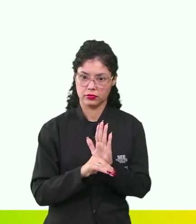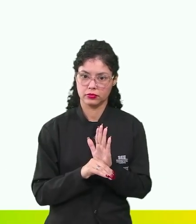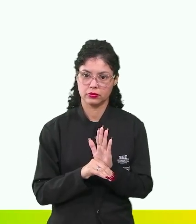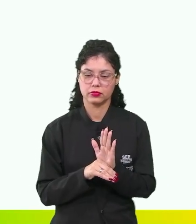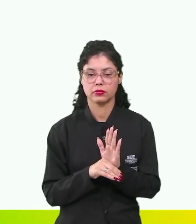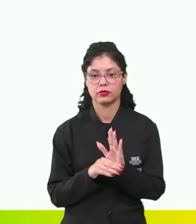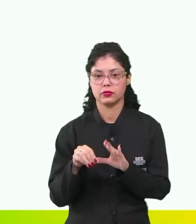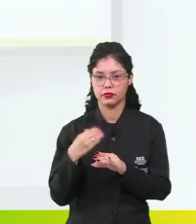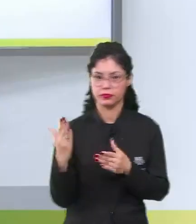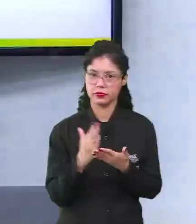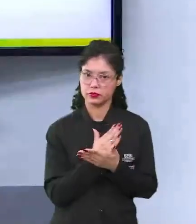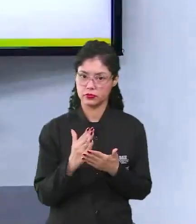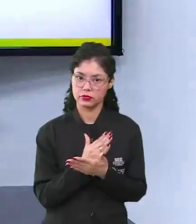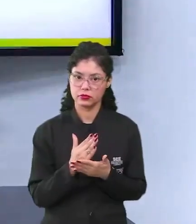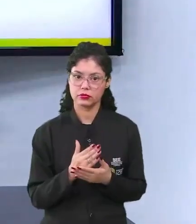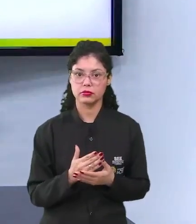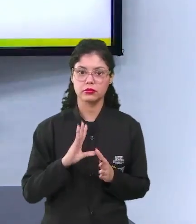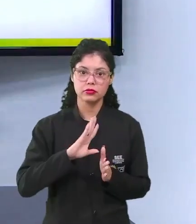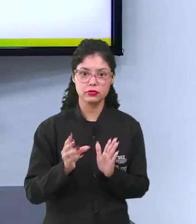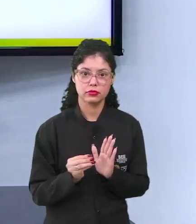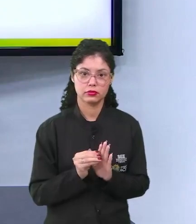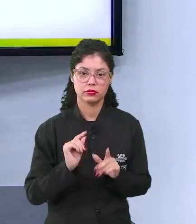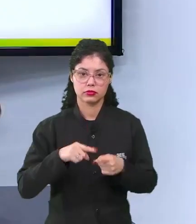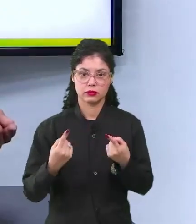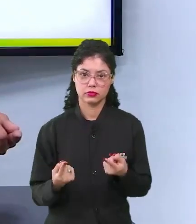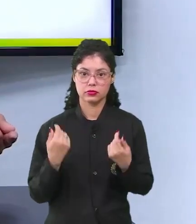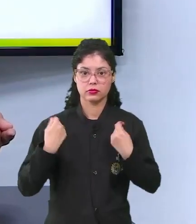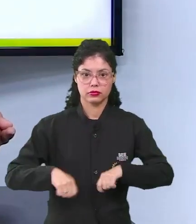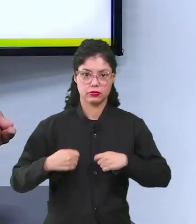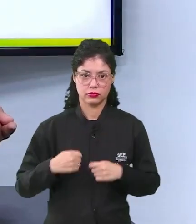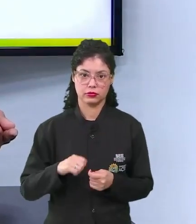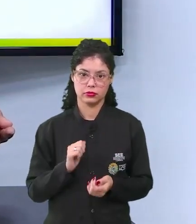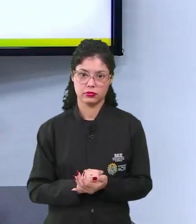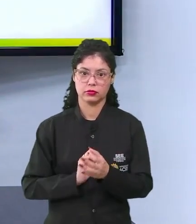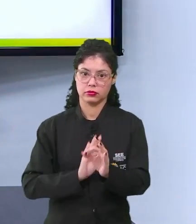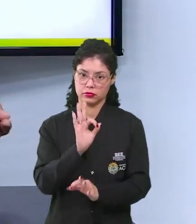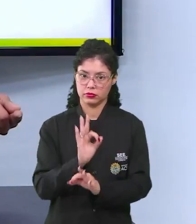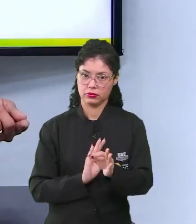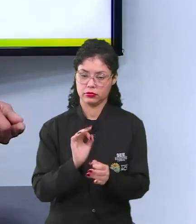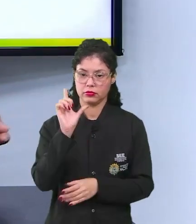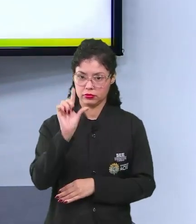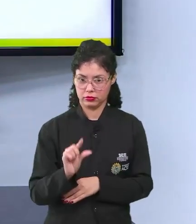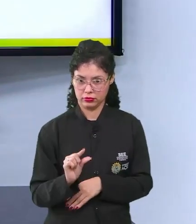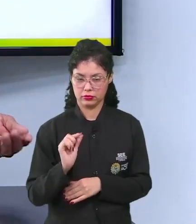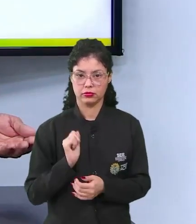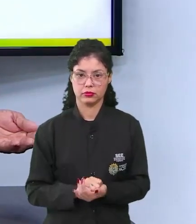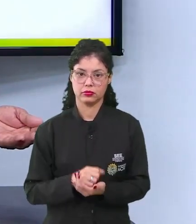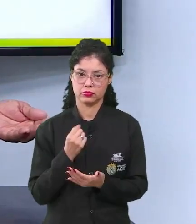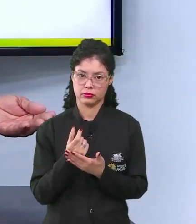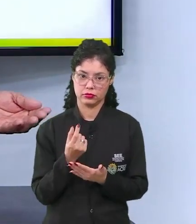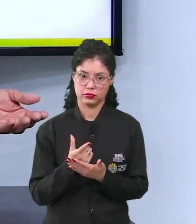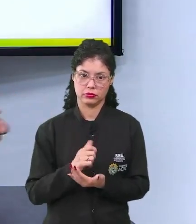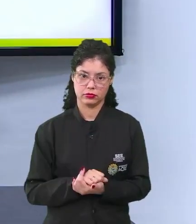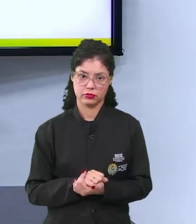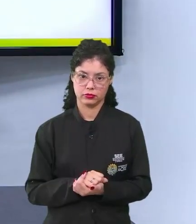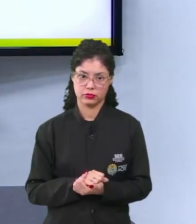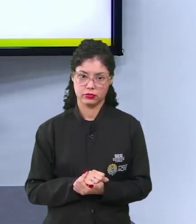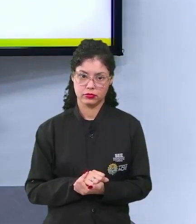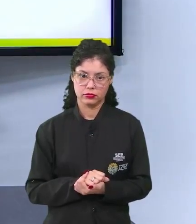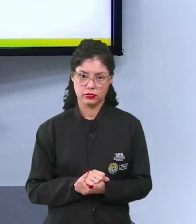de fora alguma coisa que eu coloquei na lista, mas a gente precisa se programar minimamente para comprar as